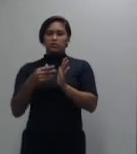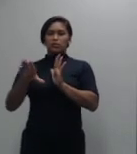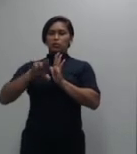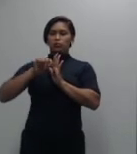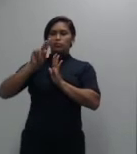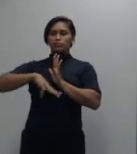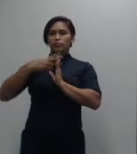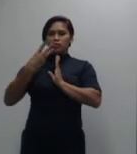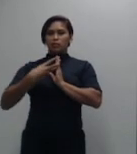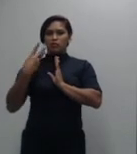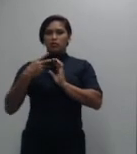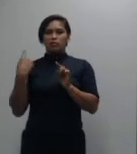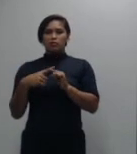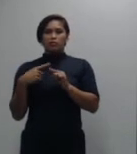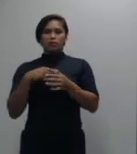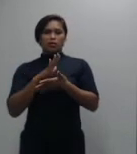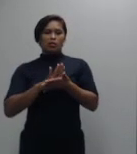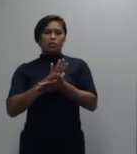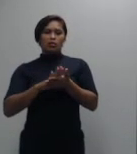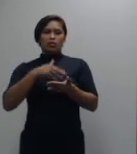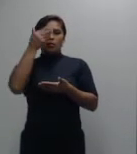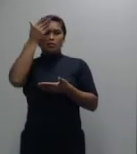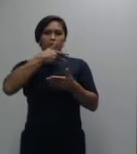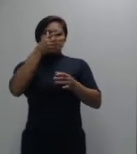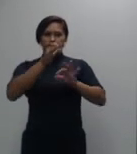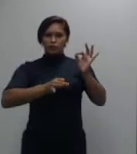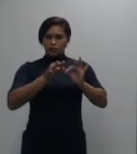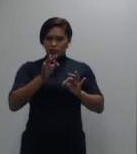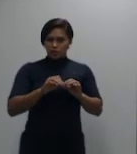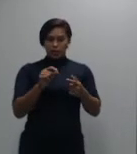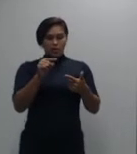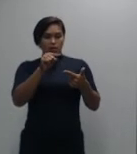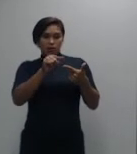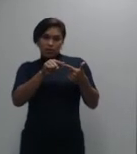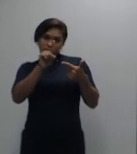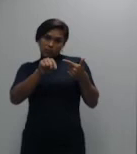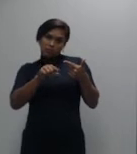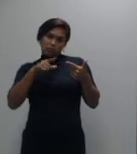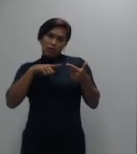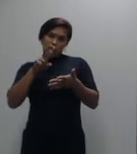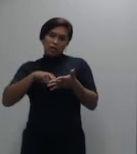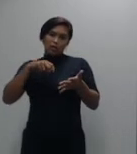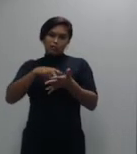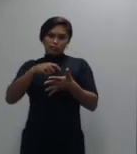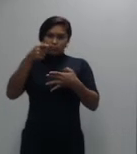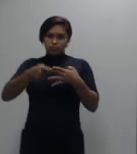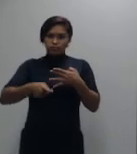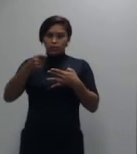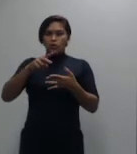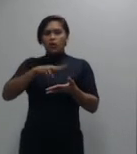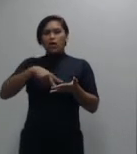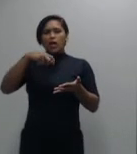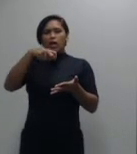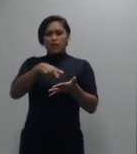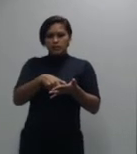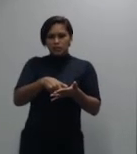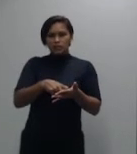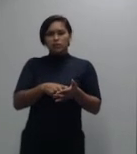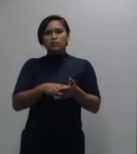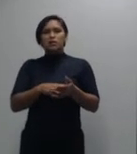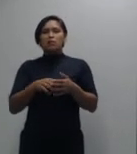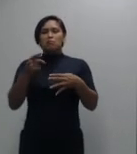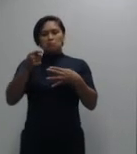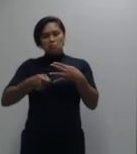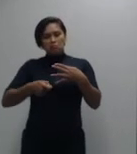terceiro lugar porque não há prova do seu trânsito em jogar primeiro lugar os danos punitivos a sentença e Senhoras ministras